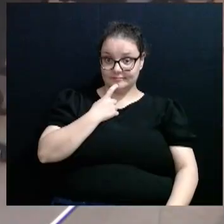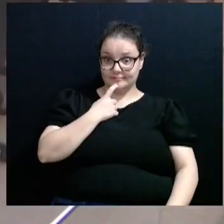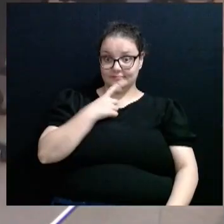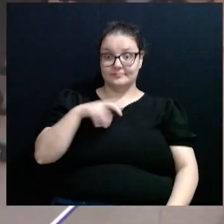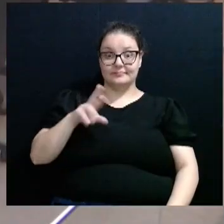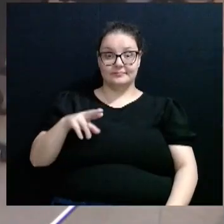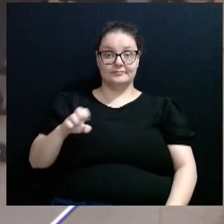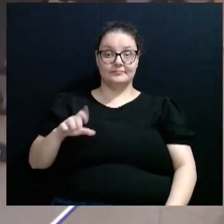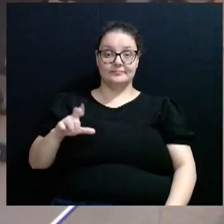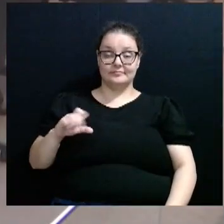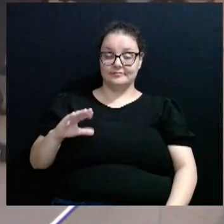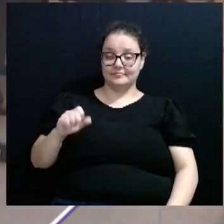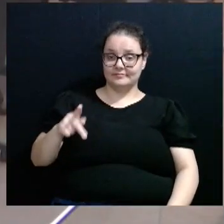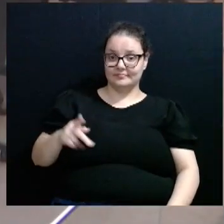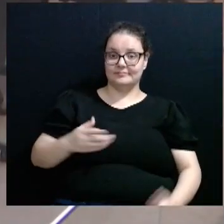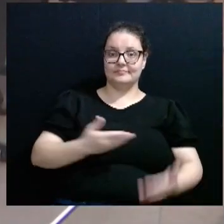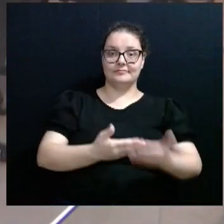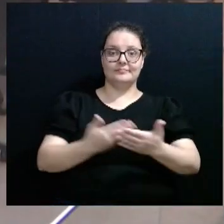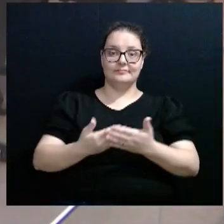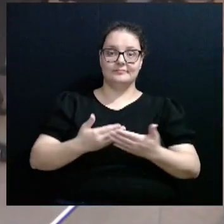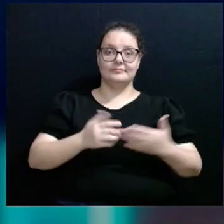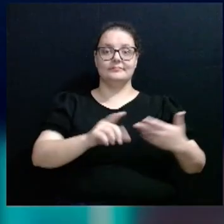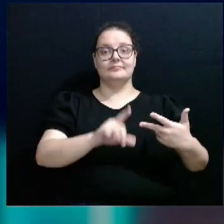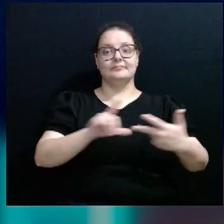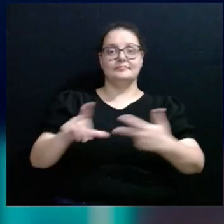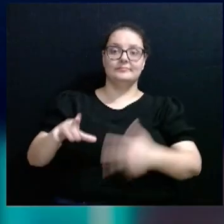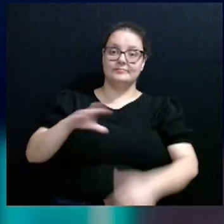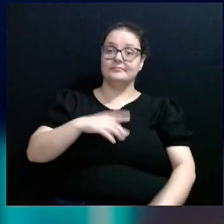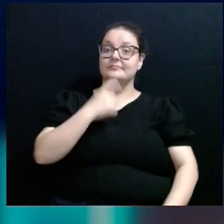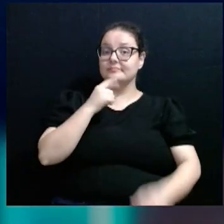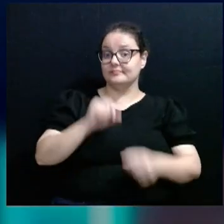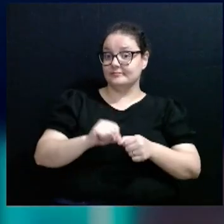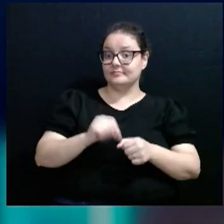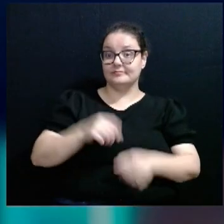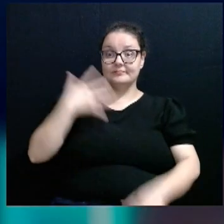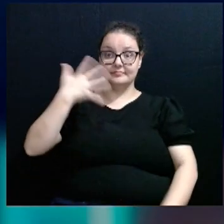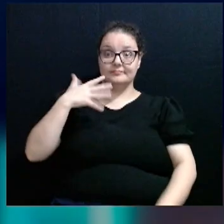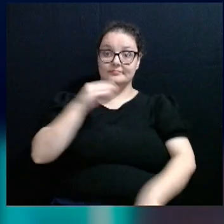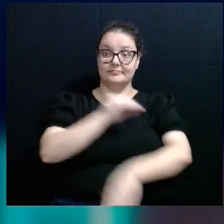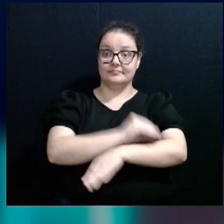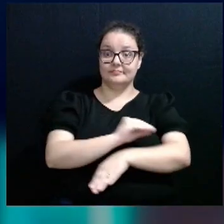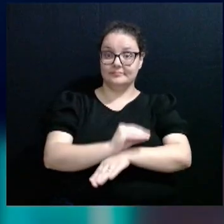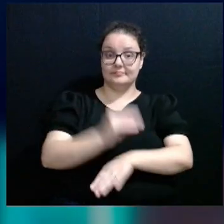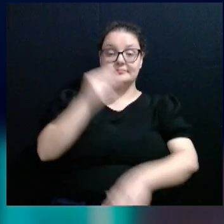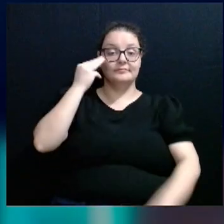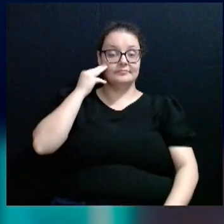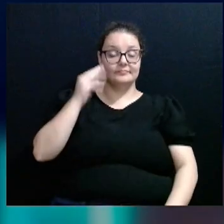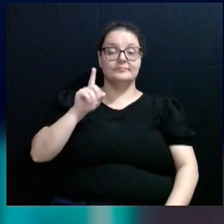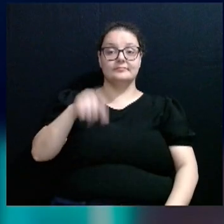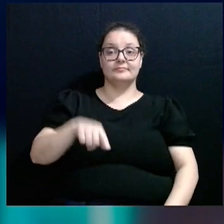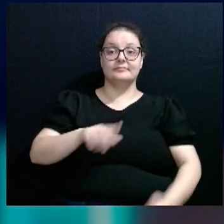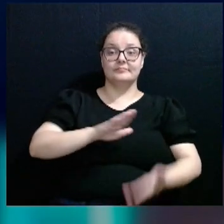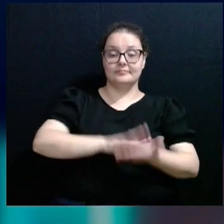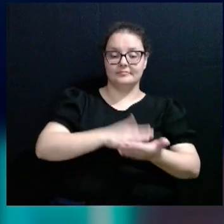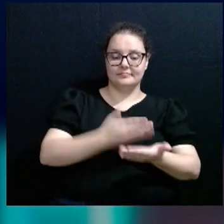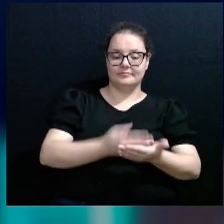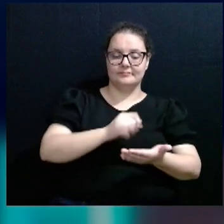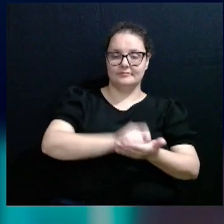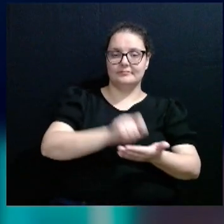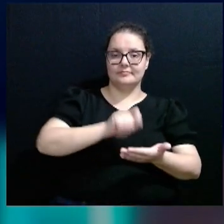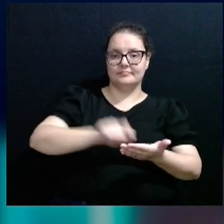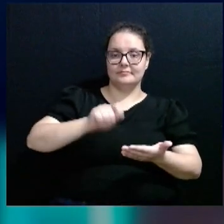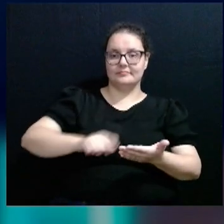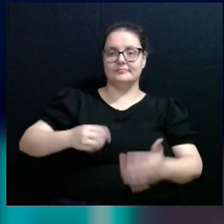Escola do Legislativo de Campinas, realizou a palestra Cuidar da Mente é Reescrever a Vida, Acolhimento, Tratamento e